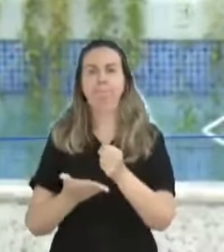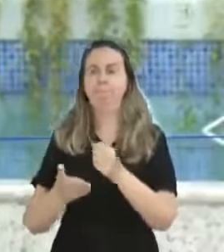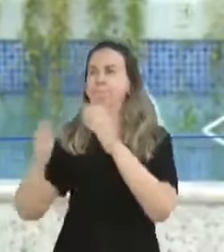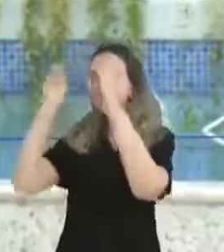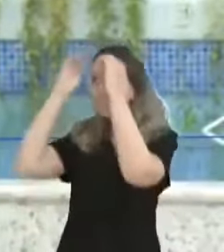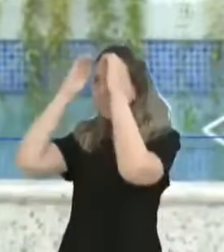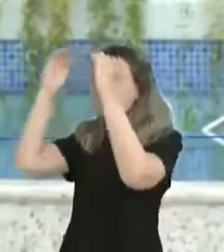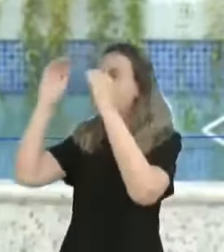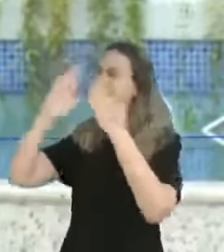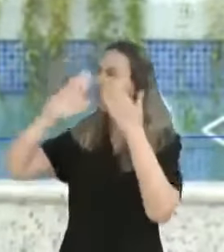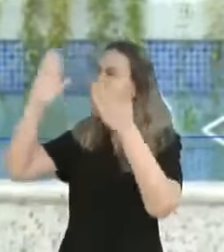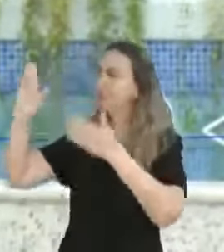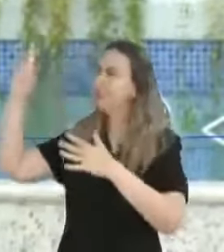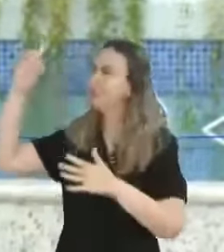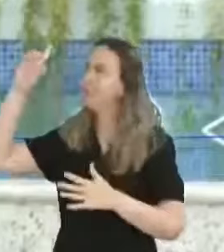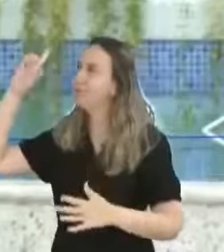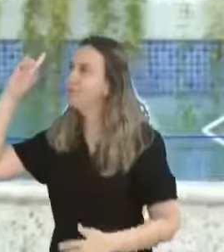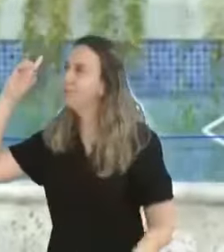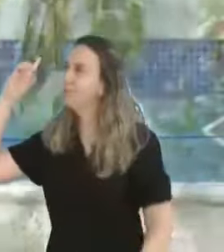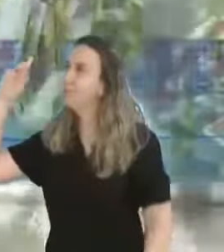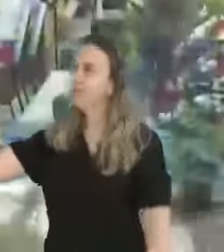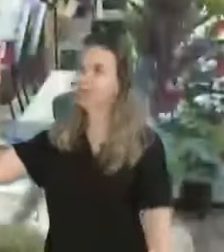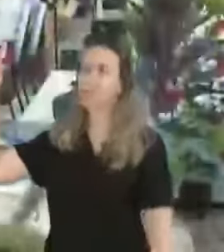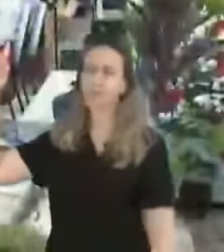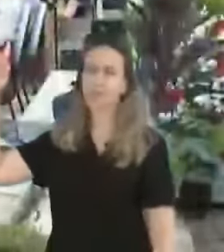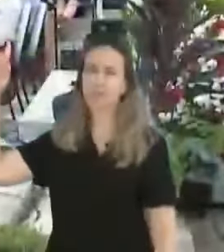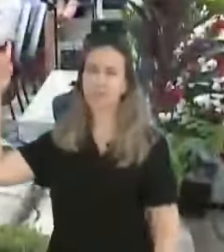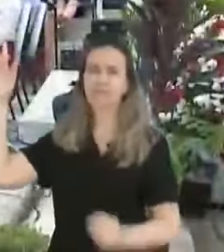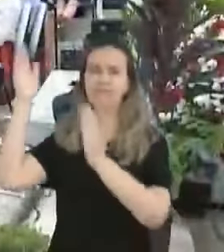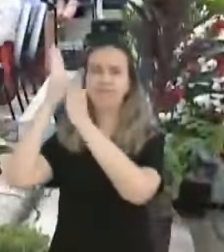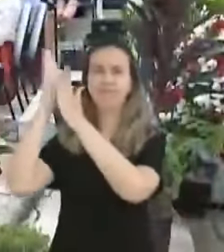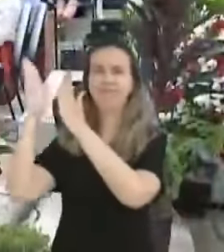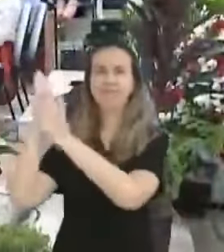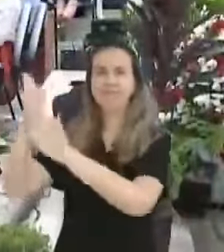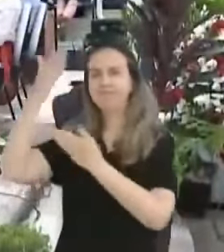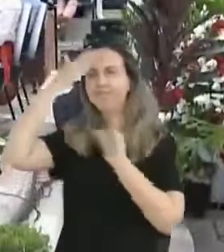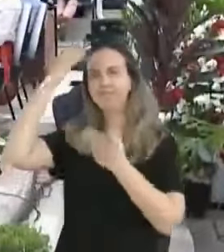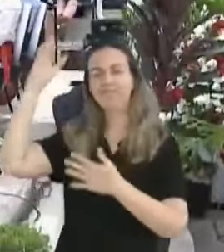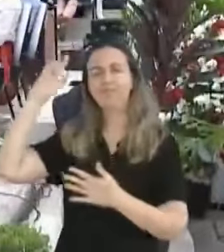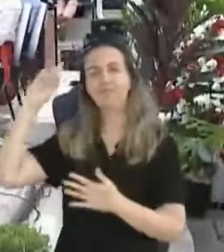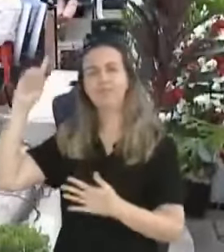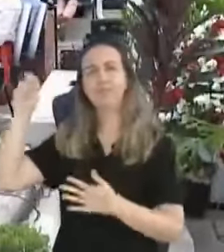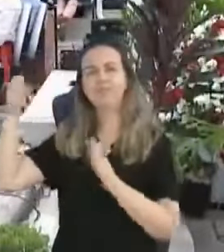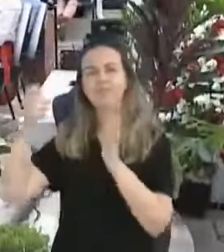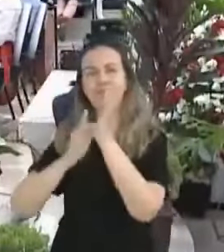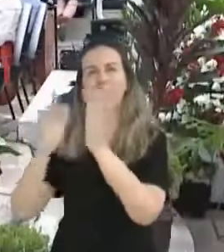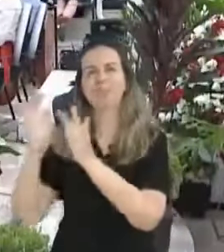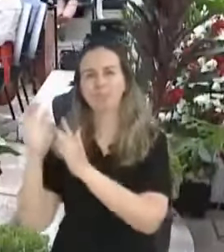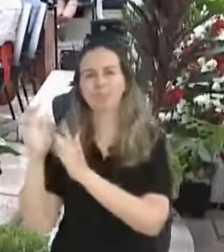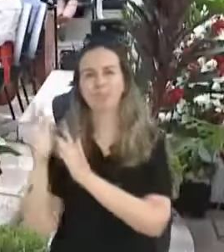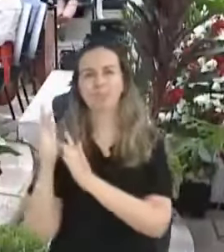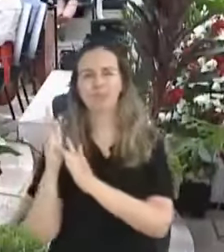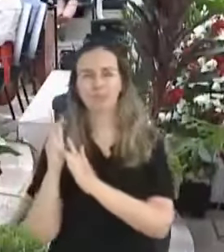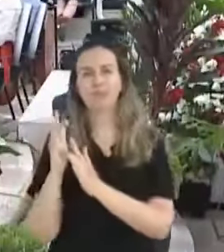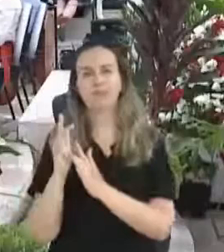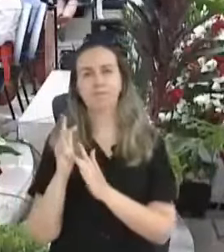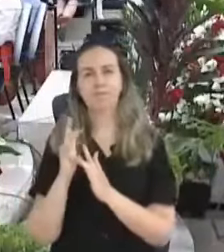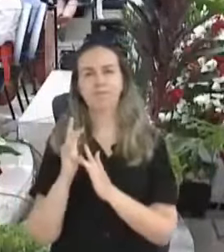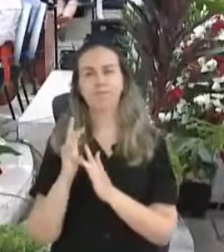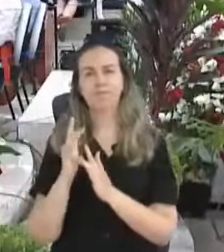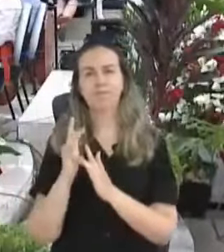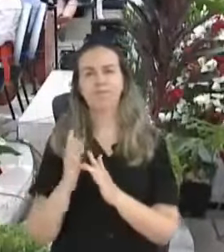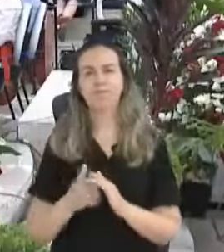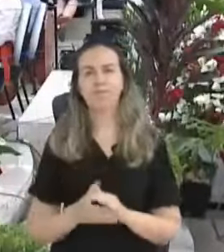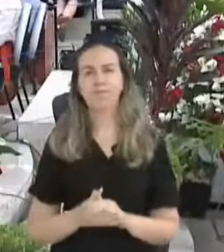avivamento aceso no Brasil. Bendito seja o nome do Senhor Jesus Cristo para todo sempre. E eu